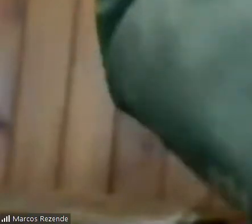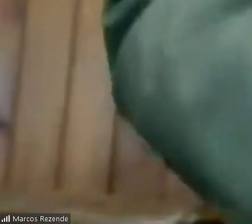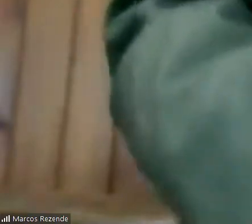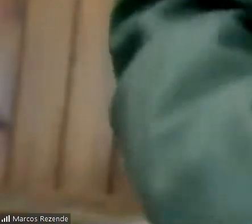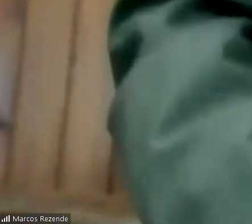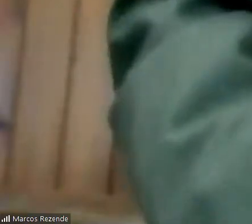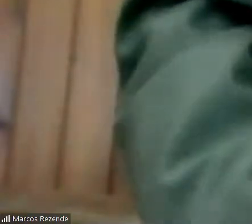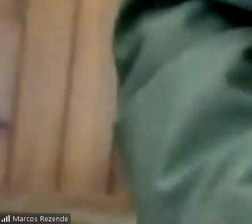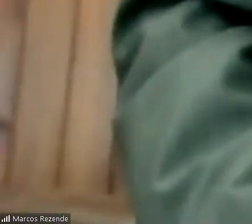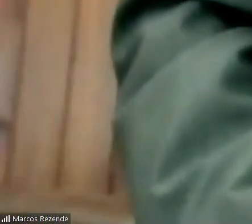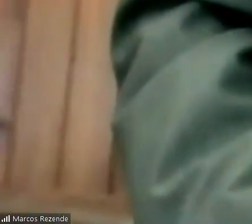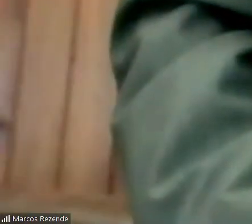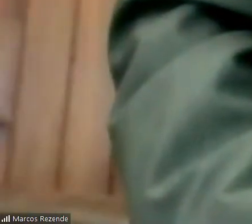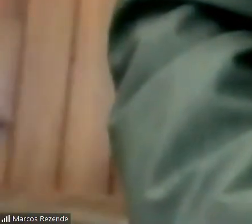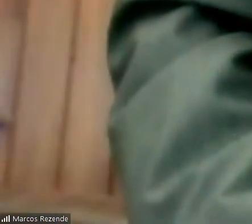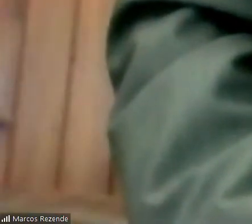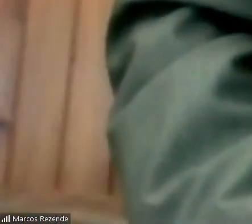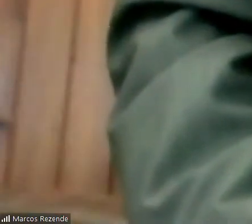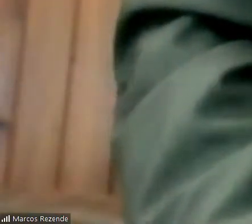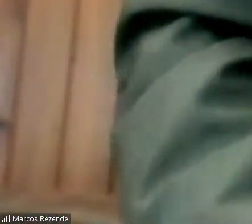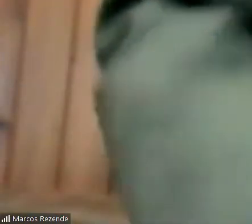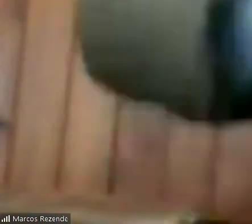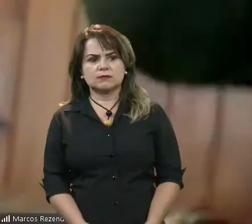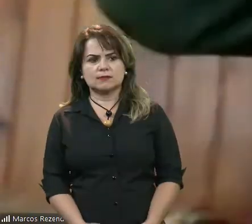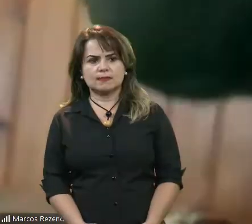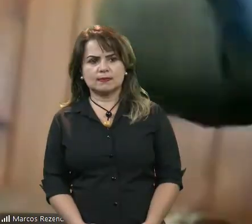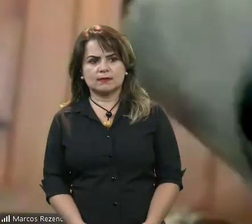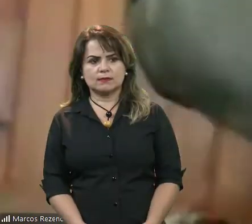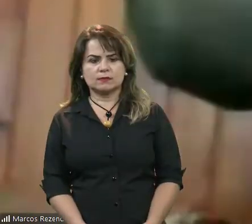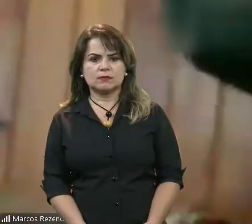Sob a proteção de Deus, iniciamos os nossos trabalhos.